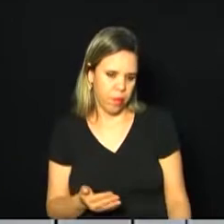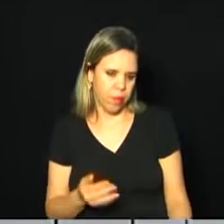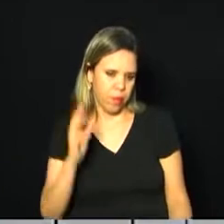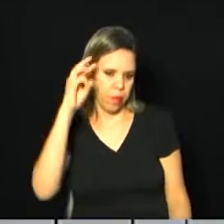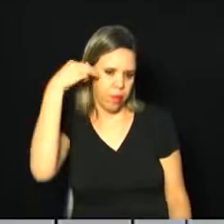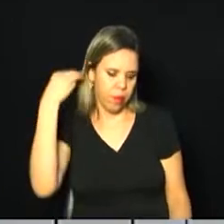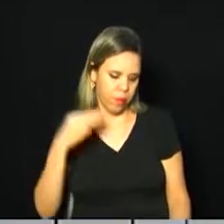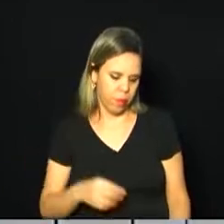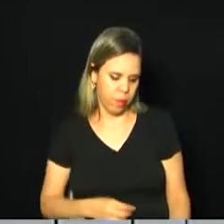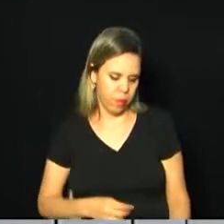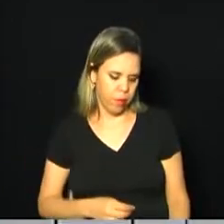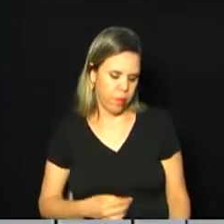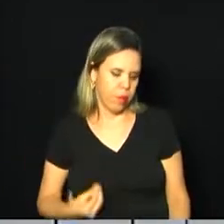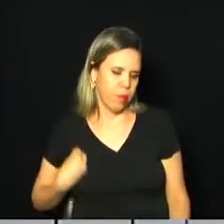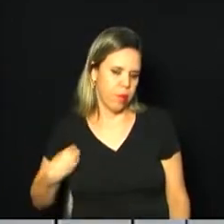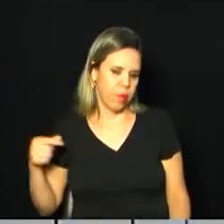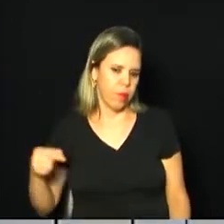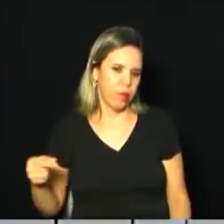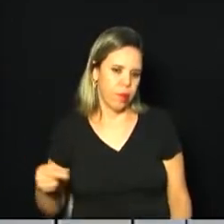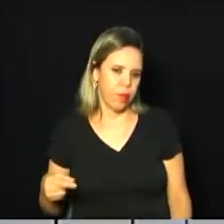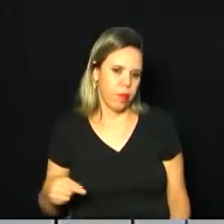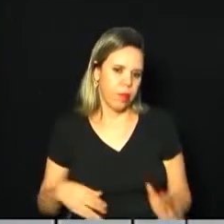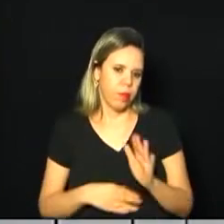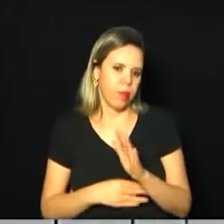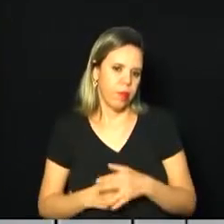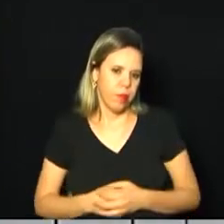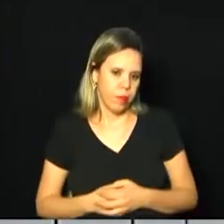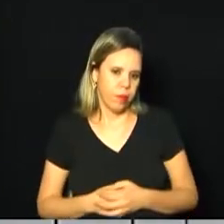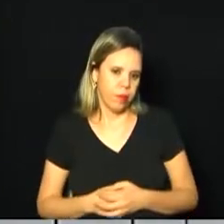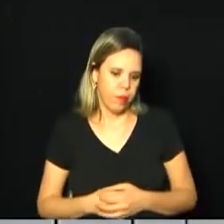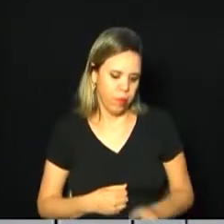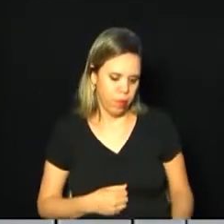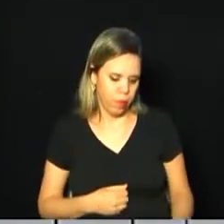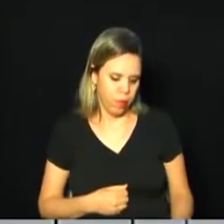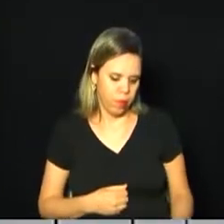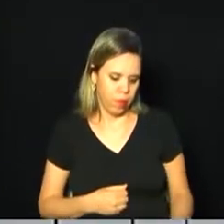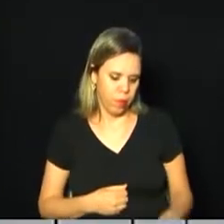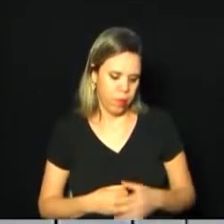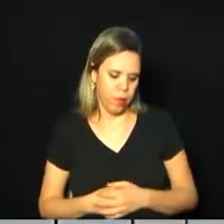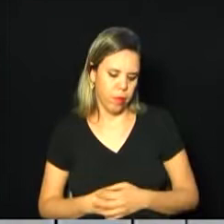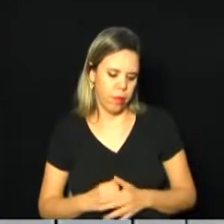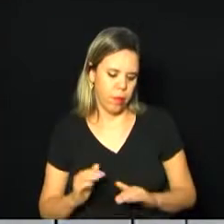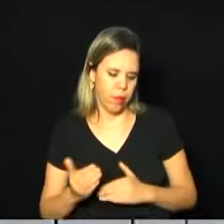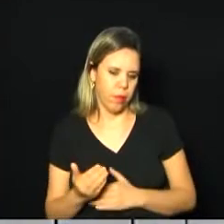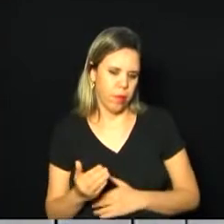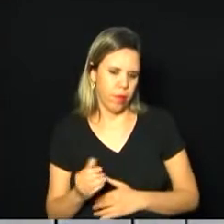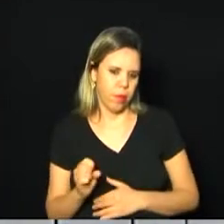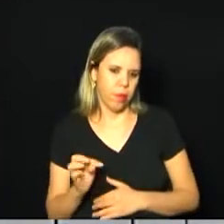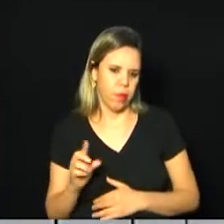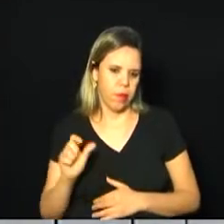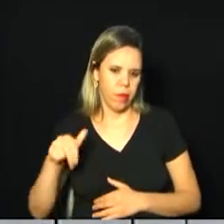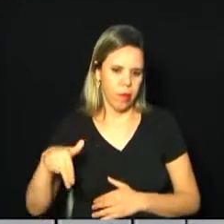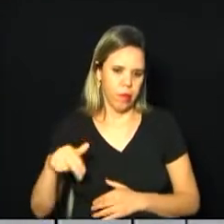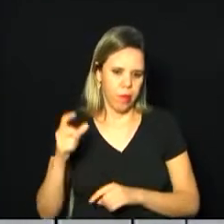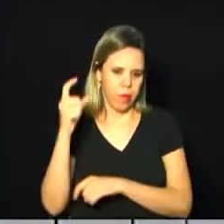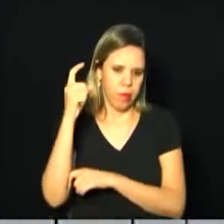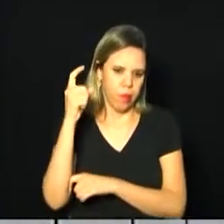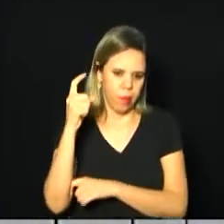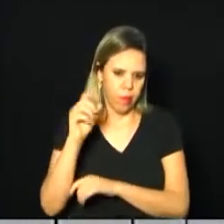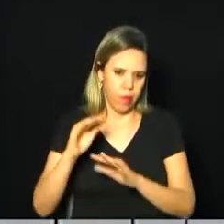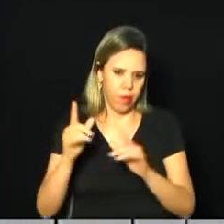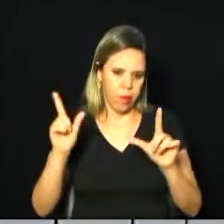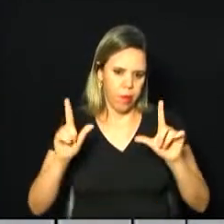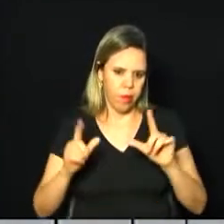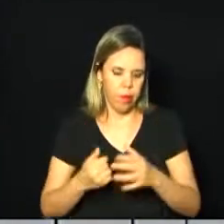maneira participando ao vivo aqui do Câmara notícia diretamente da Vila Estanislau no Cambuí no